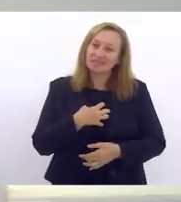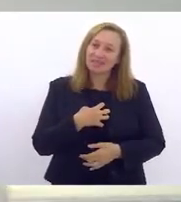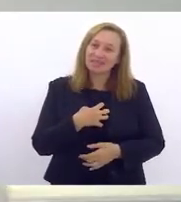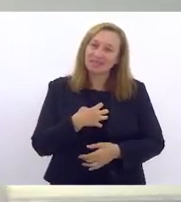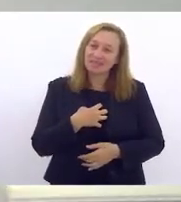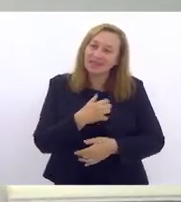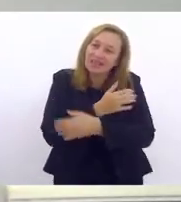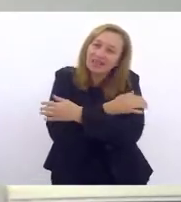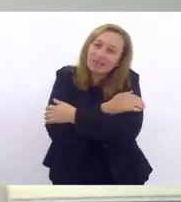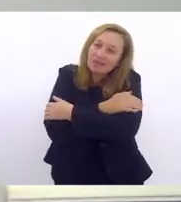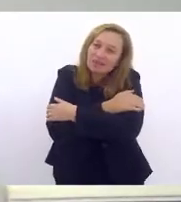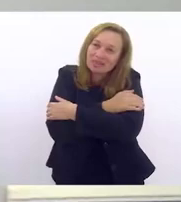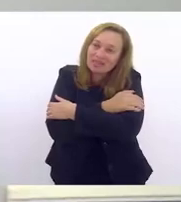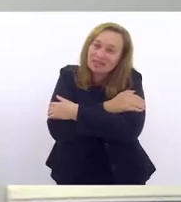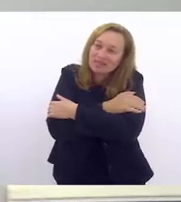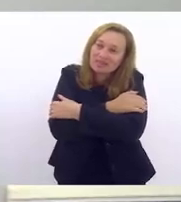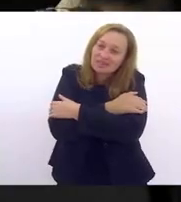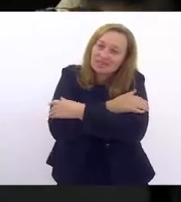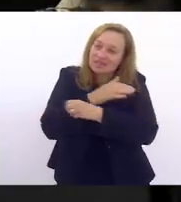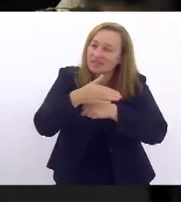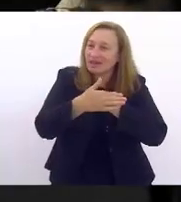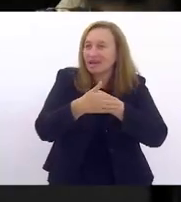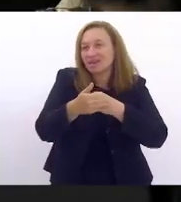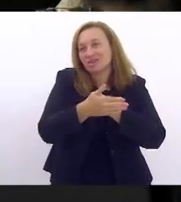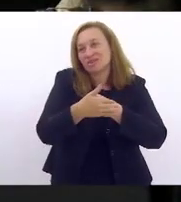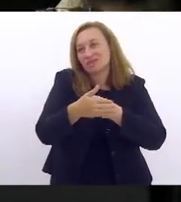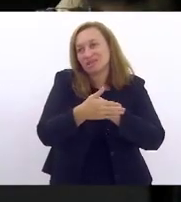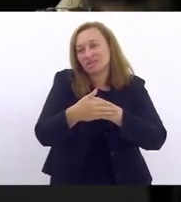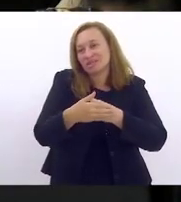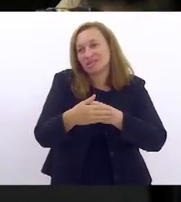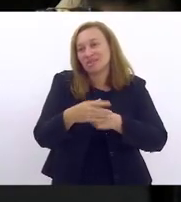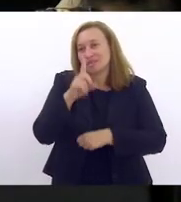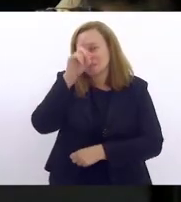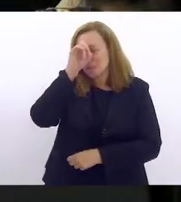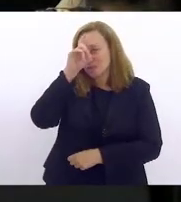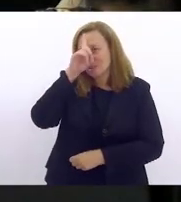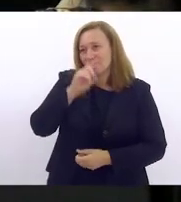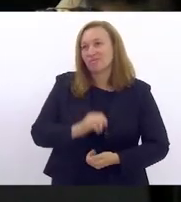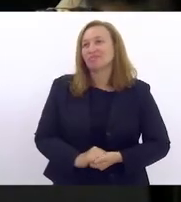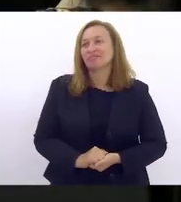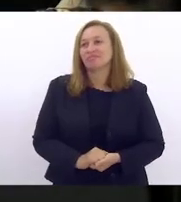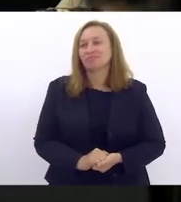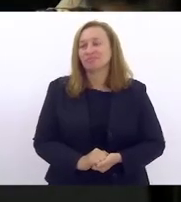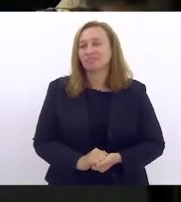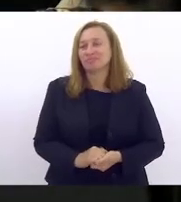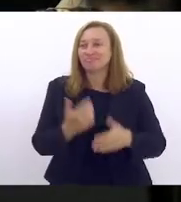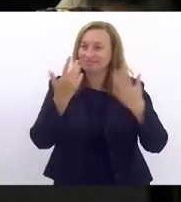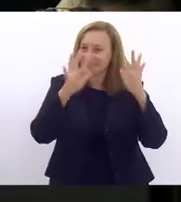abraçadas carinhosamente pela maternidade.